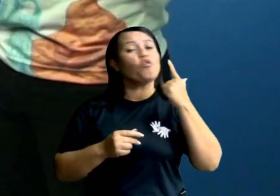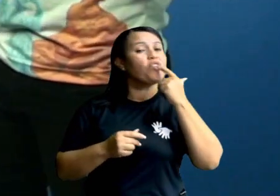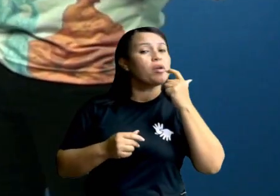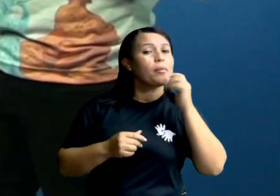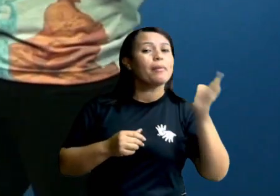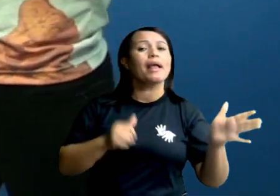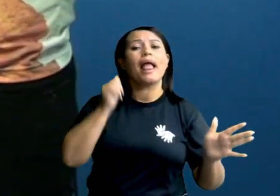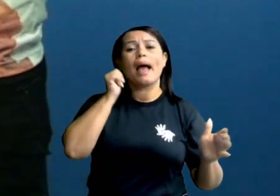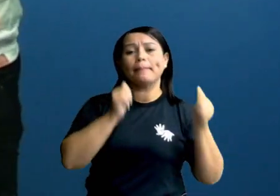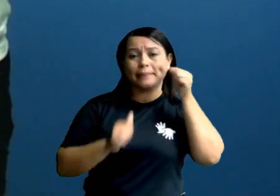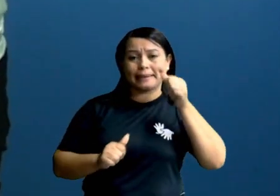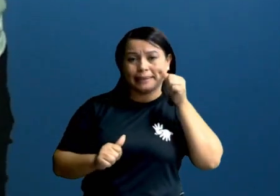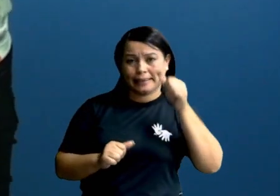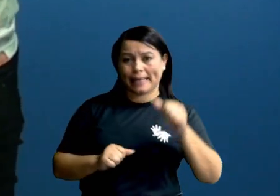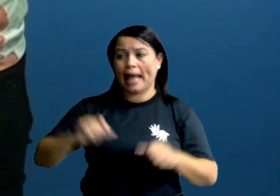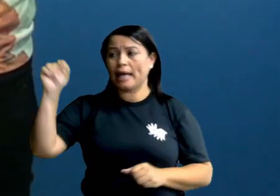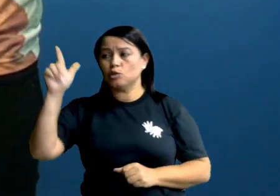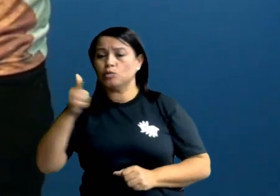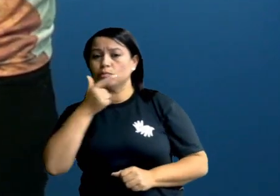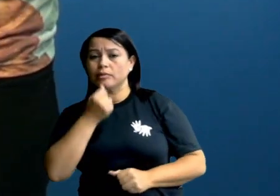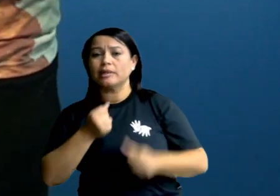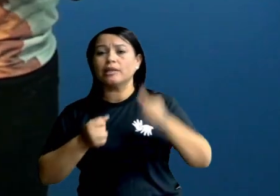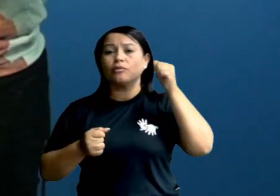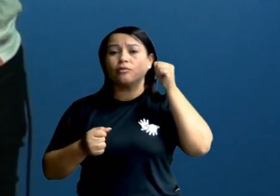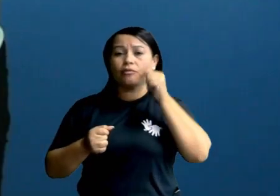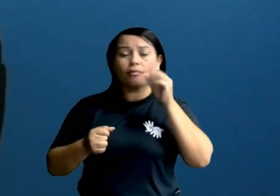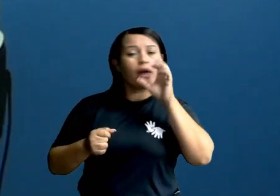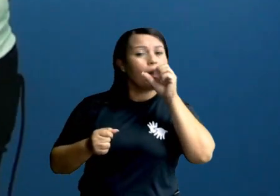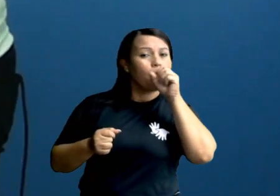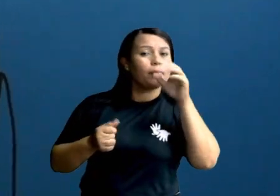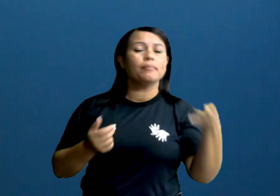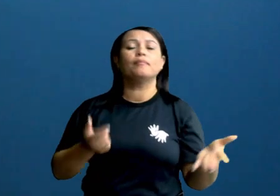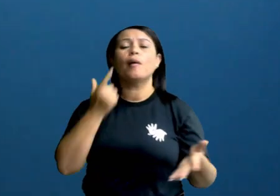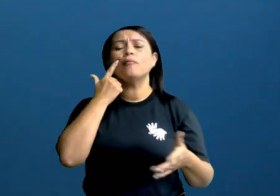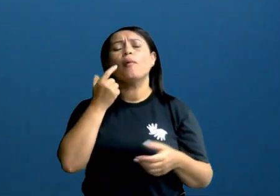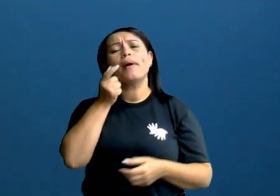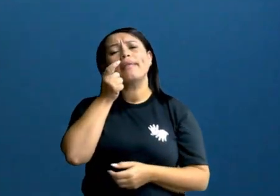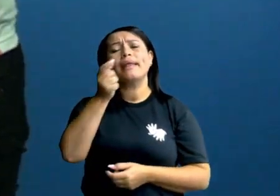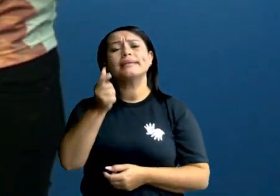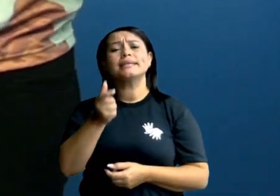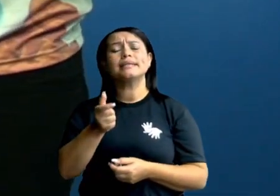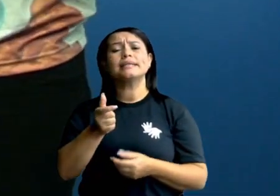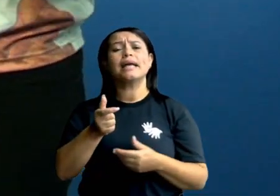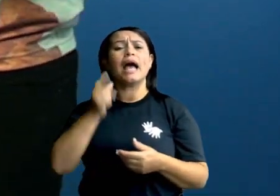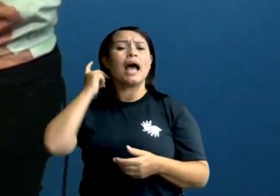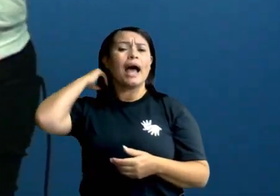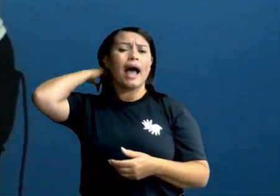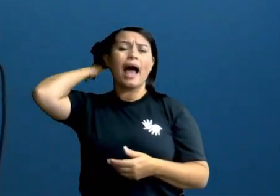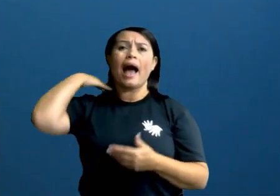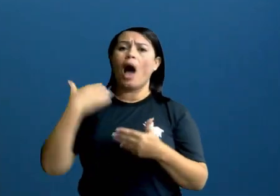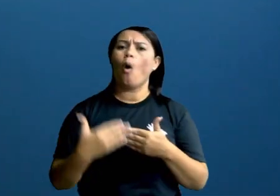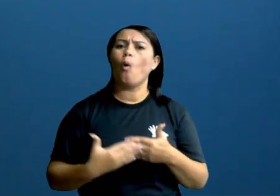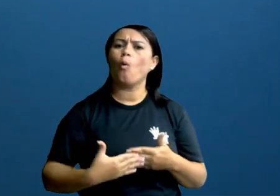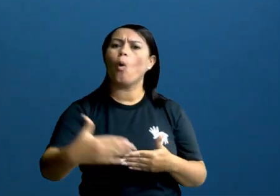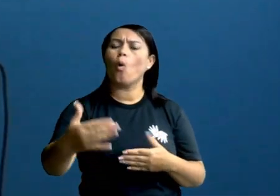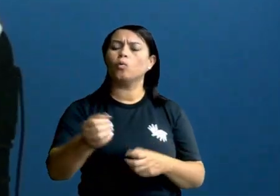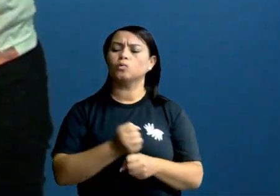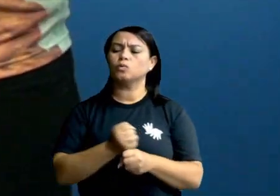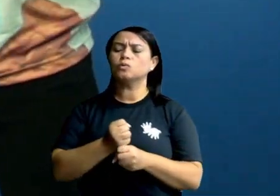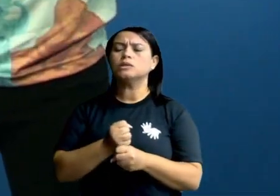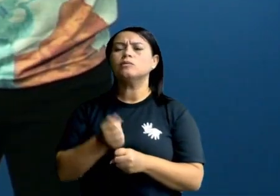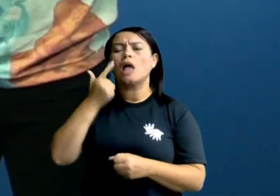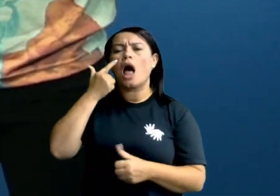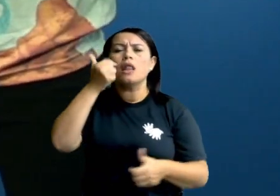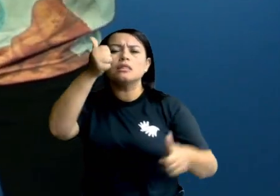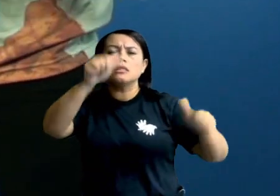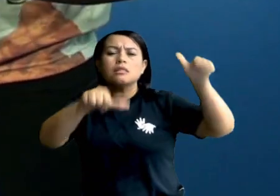a população feminina. Aí veja que interessante, ao longo do tempo, quando você analisa a pirâmide etária